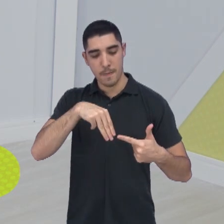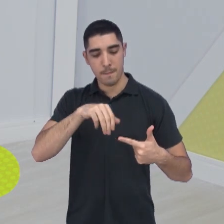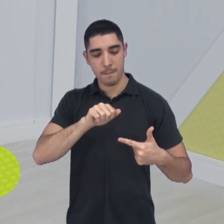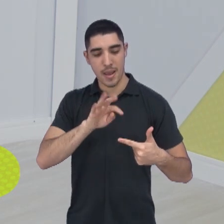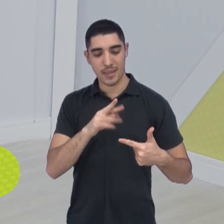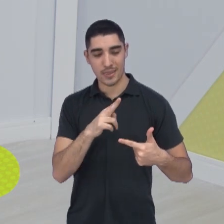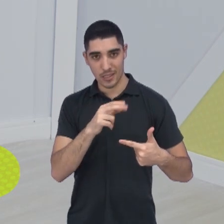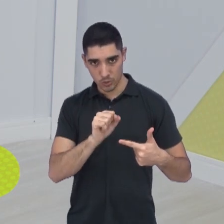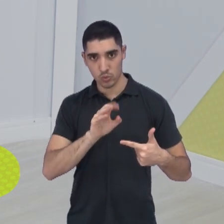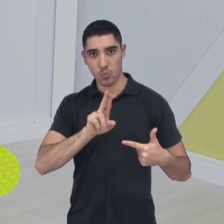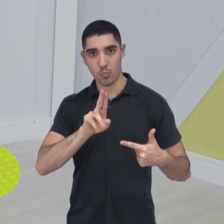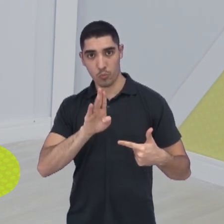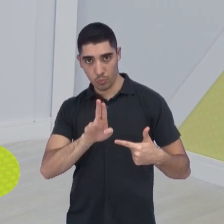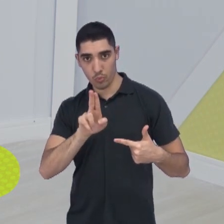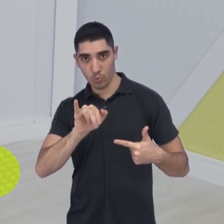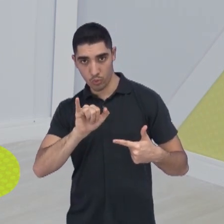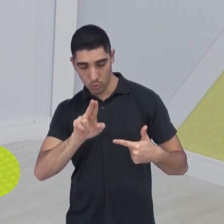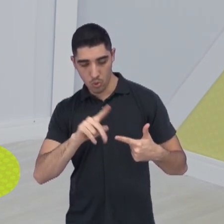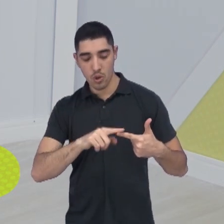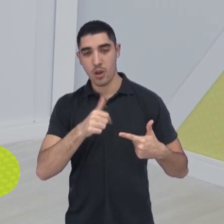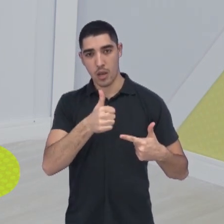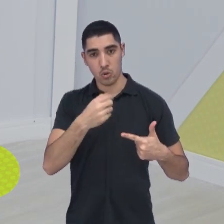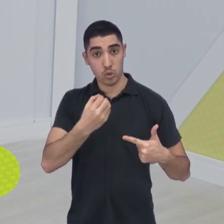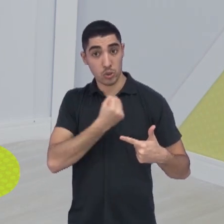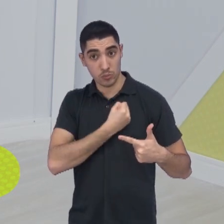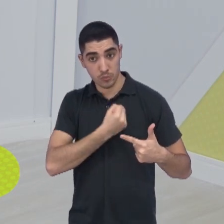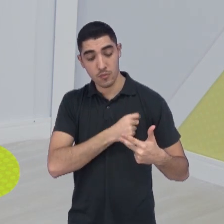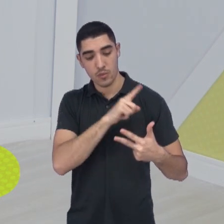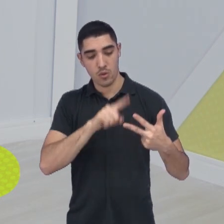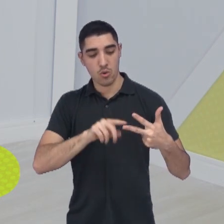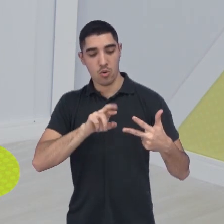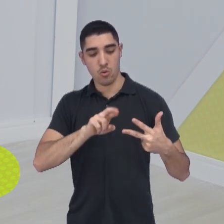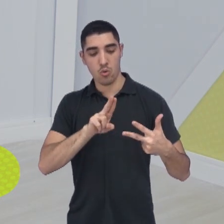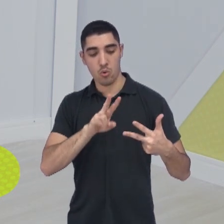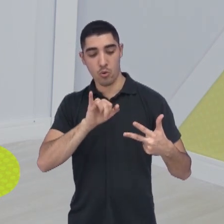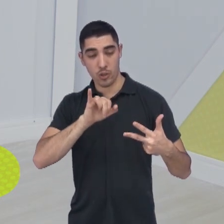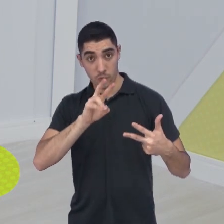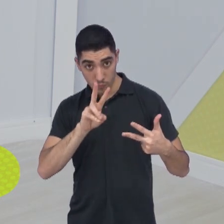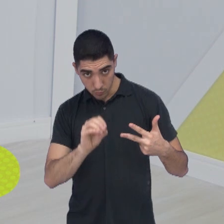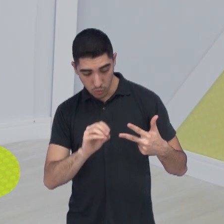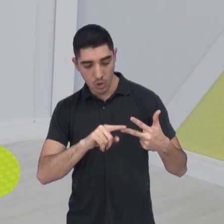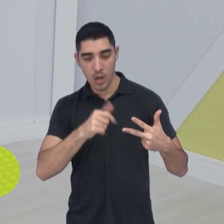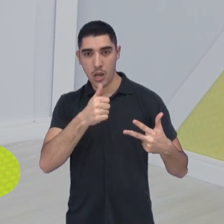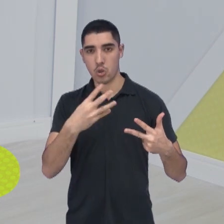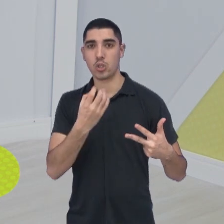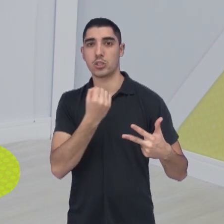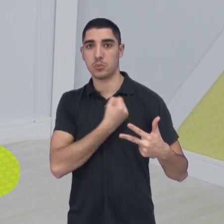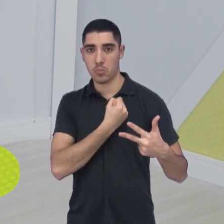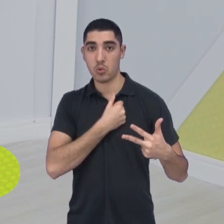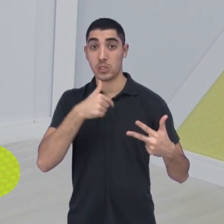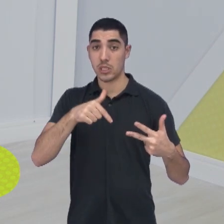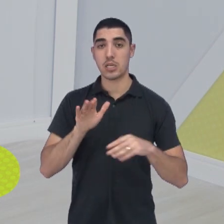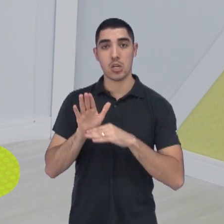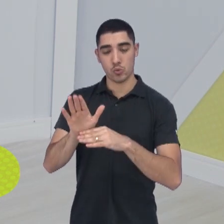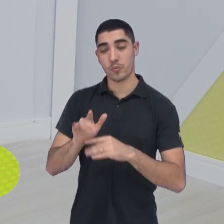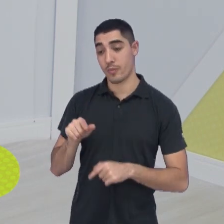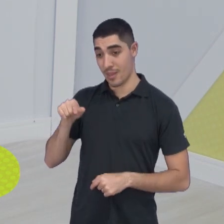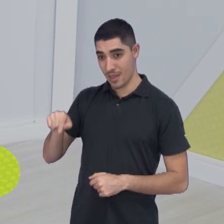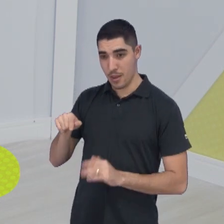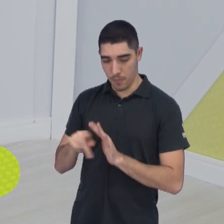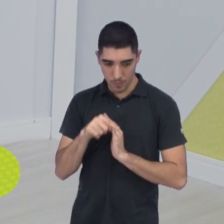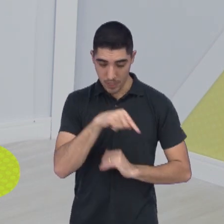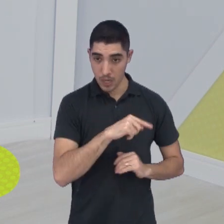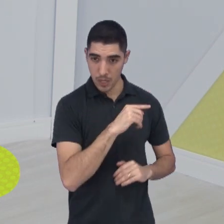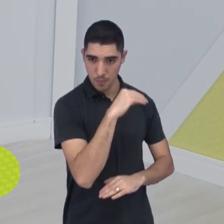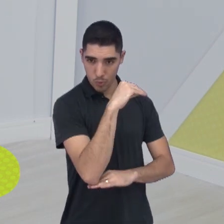Buiú, 14 pontos, 5 rebotes e 6 assistências. E o Ruivo, 14 pontos, 2 rebotes e 7 assistências. Pelo lado da equipe